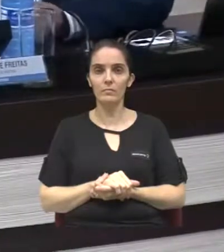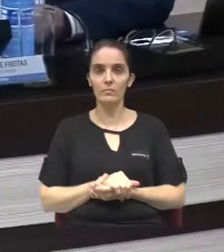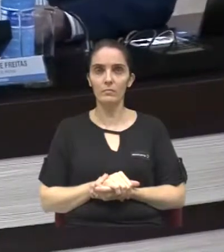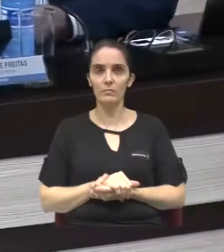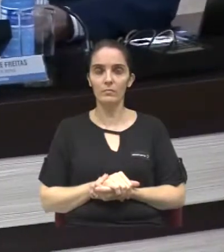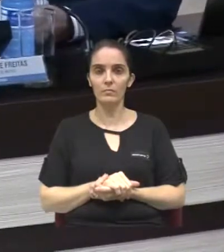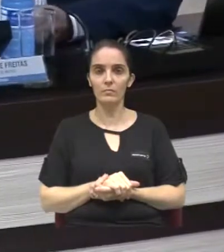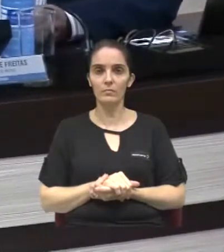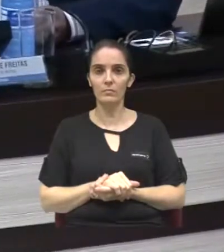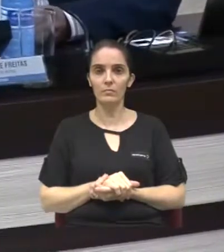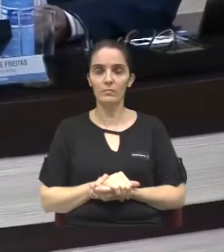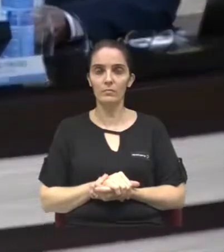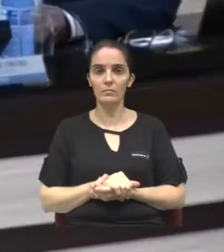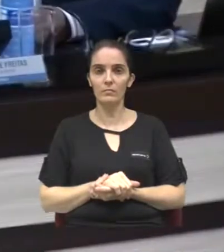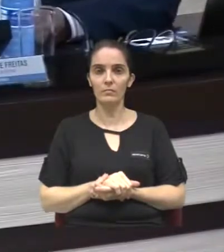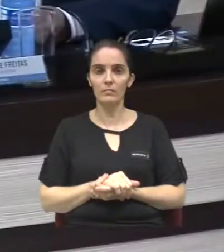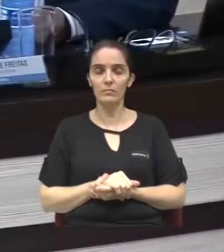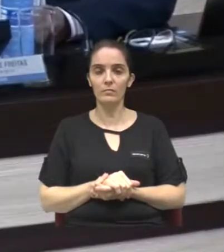Senhor presidente,